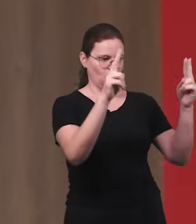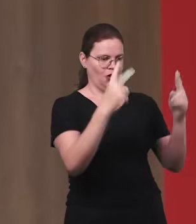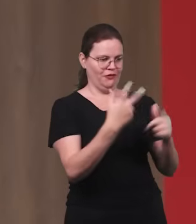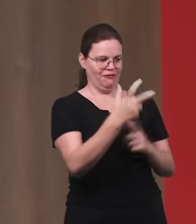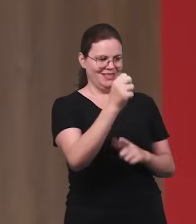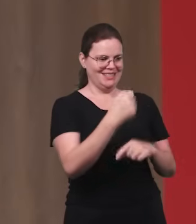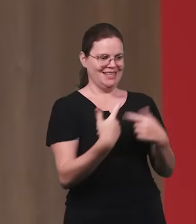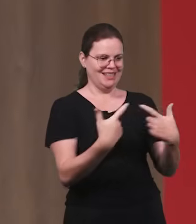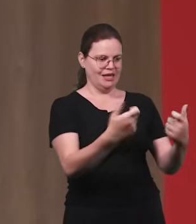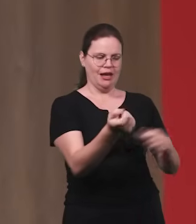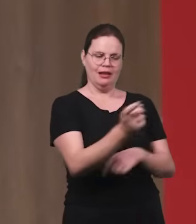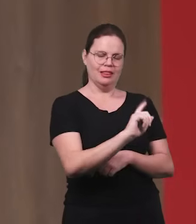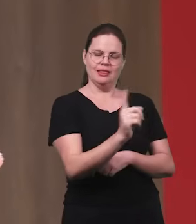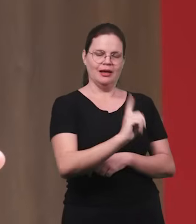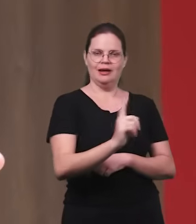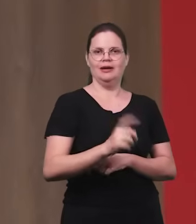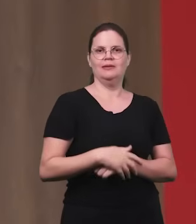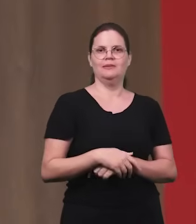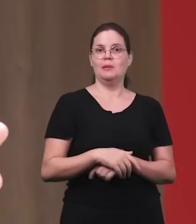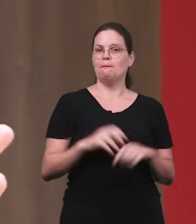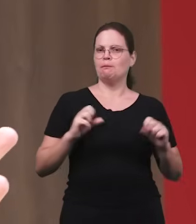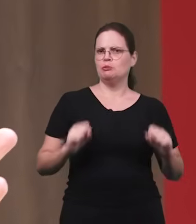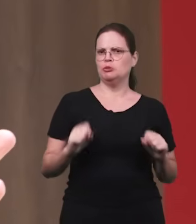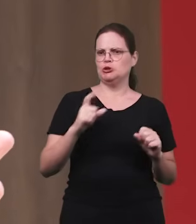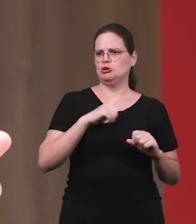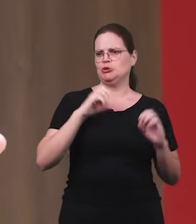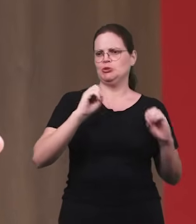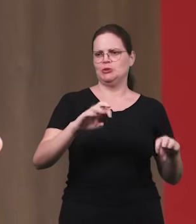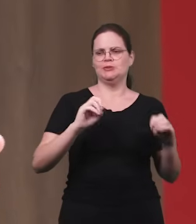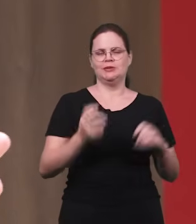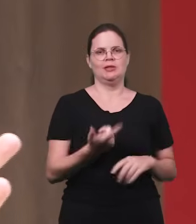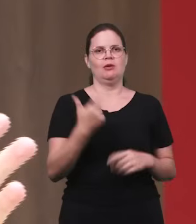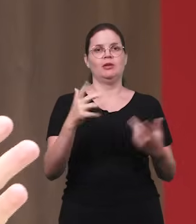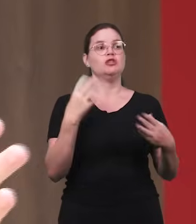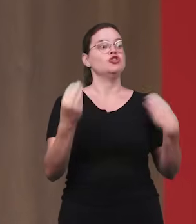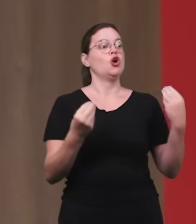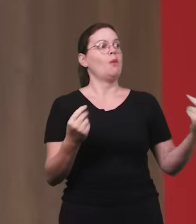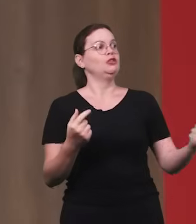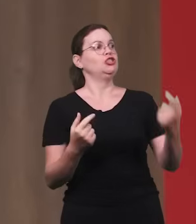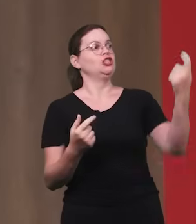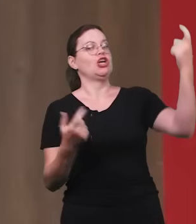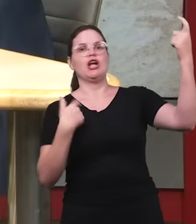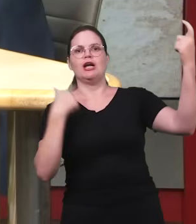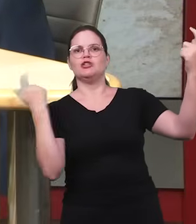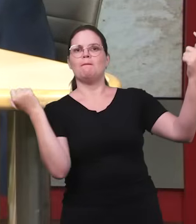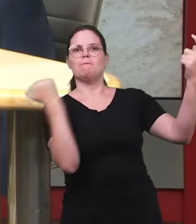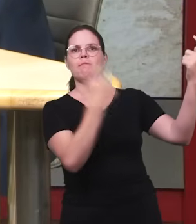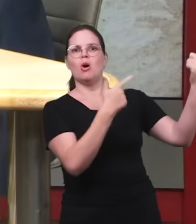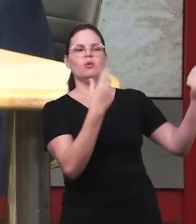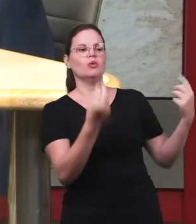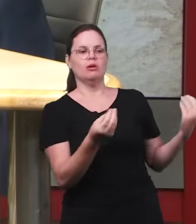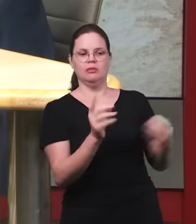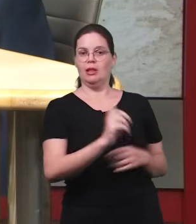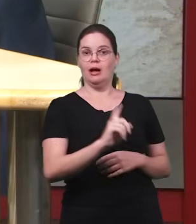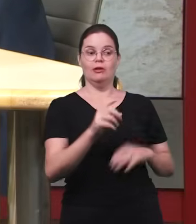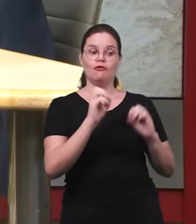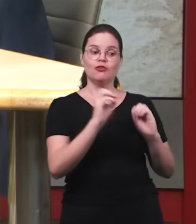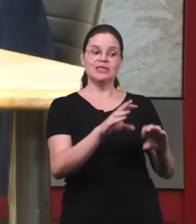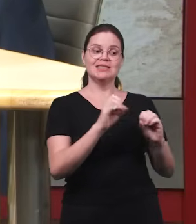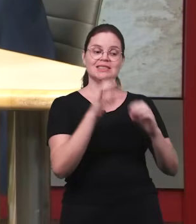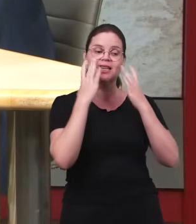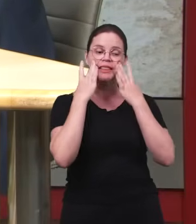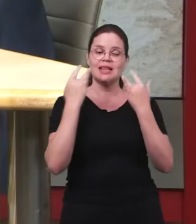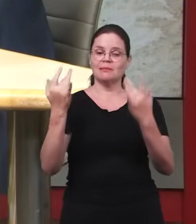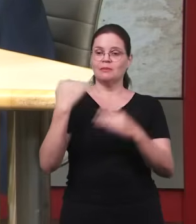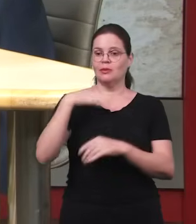vitorioso, né? Podia ser algo mais espetacular, mas... Como vencer o gigante, né? Eu vou te ensinar o temor. Muito bom. Assim como